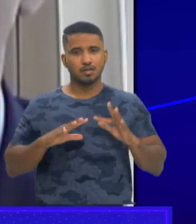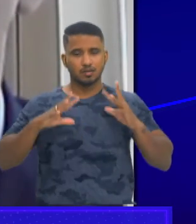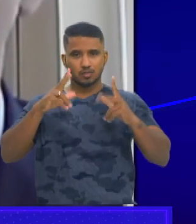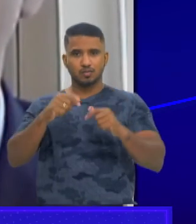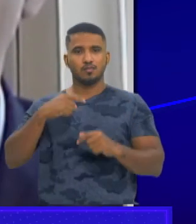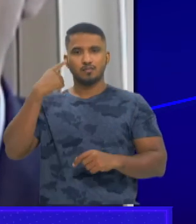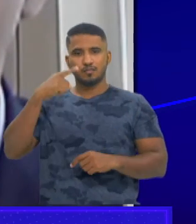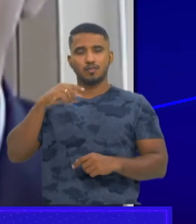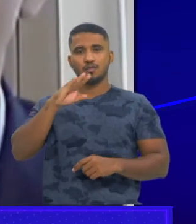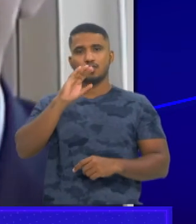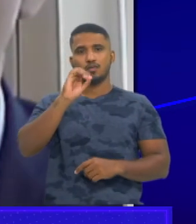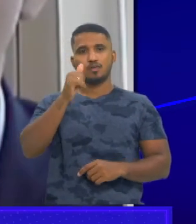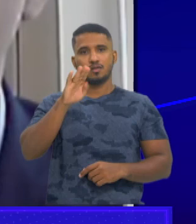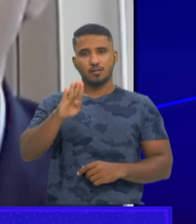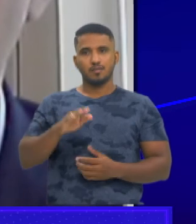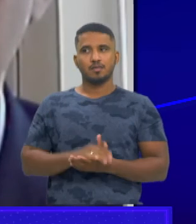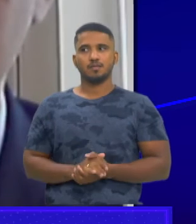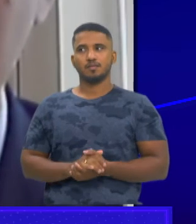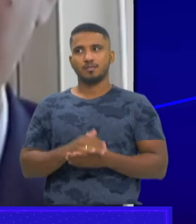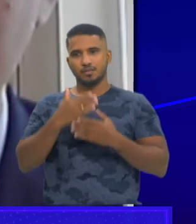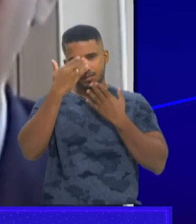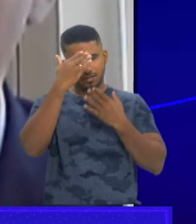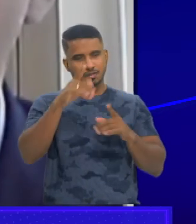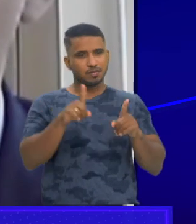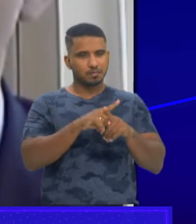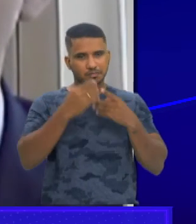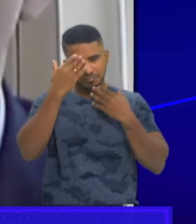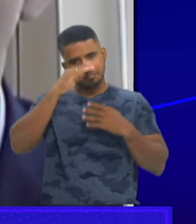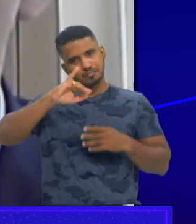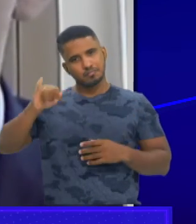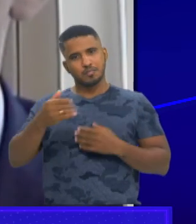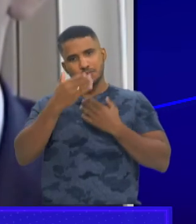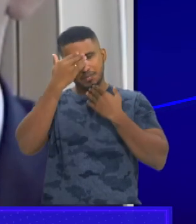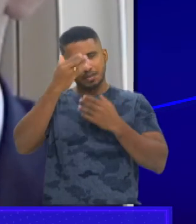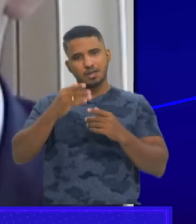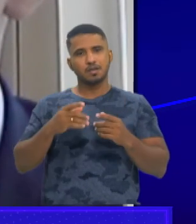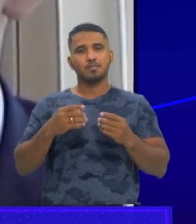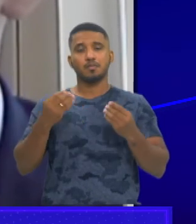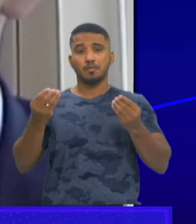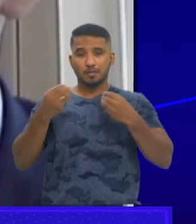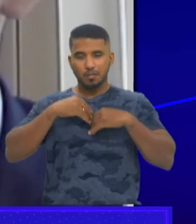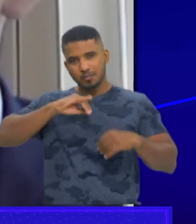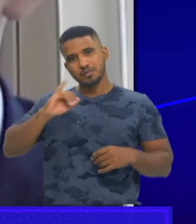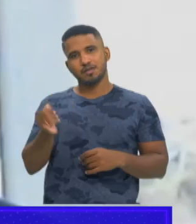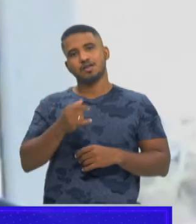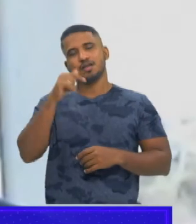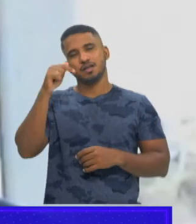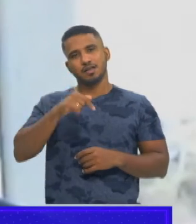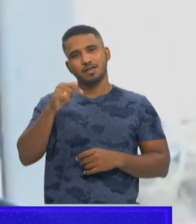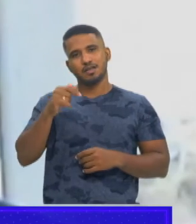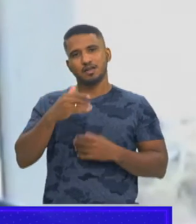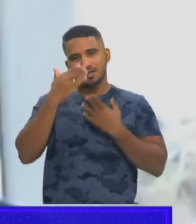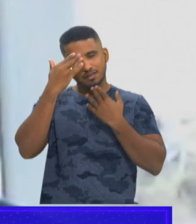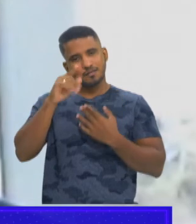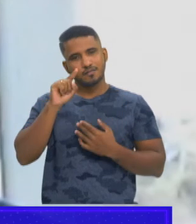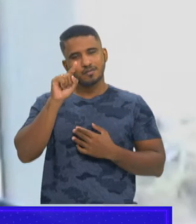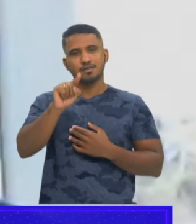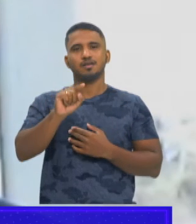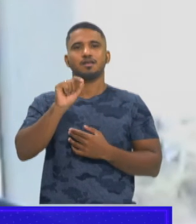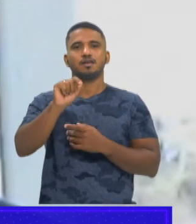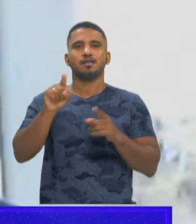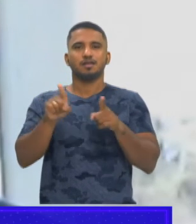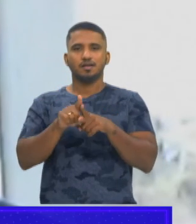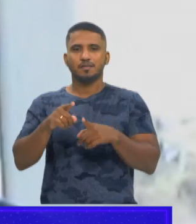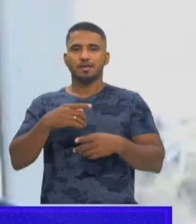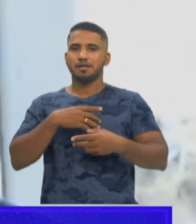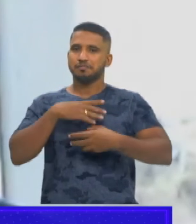OAB. obrigado, eu que agradeço a oportunidade, obrigado por abrir o espaço. Agradeço a você, que também é sensível à